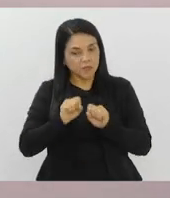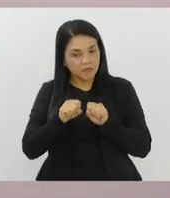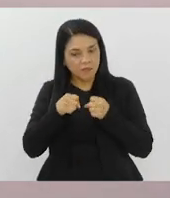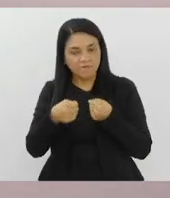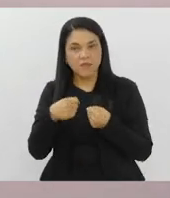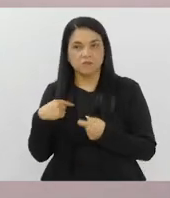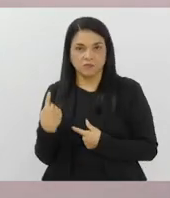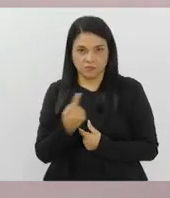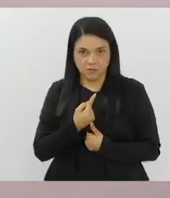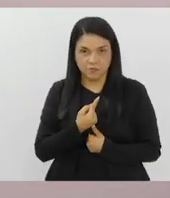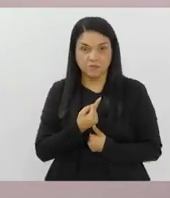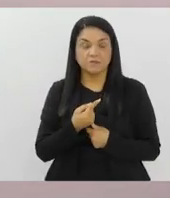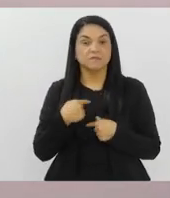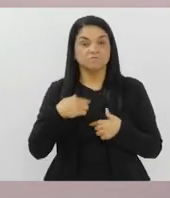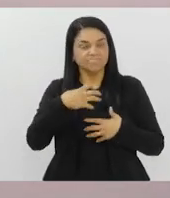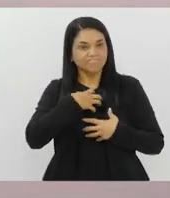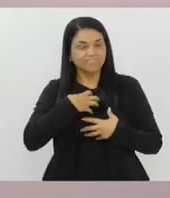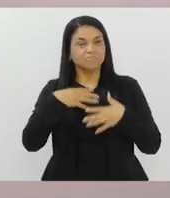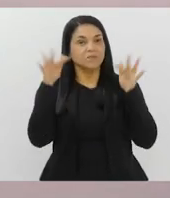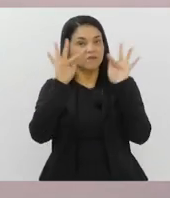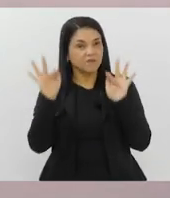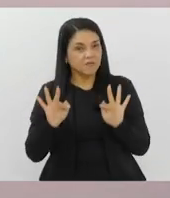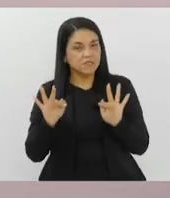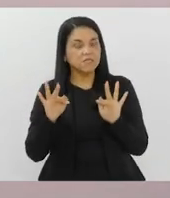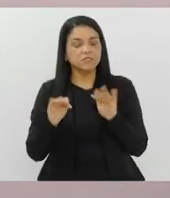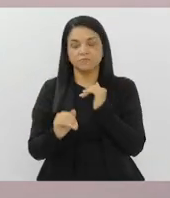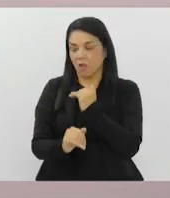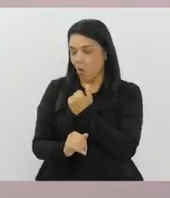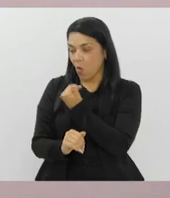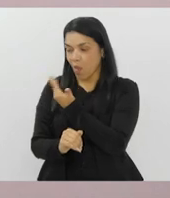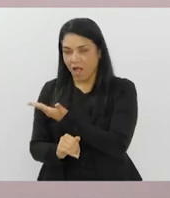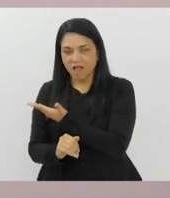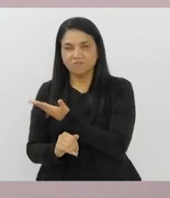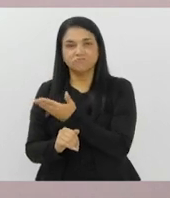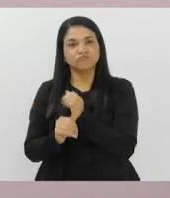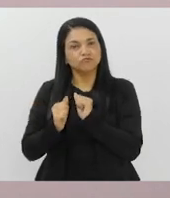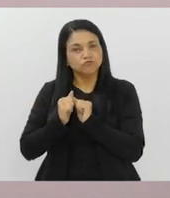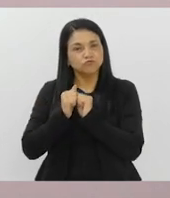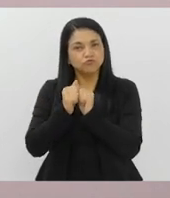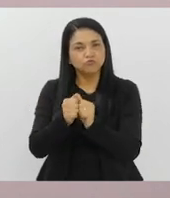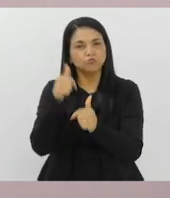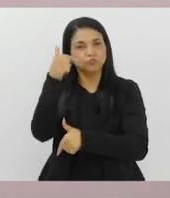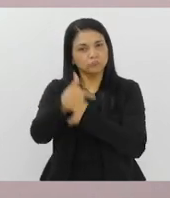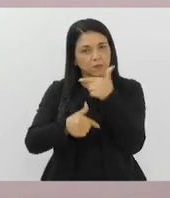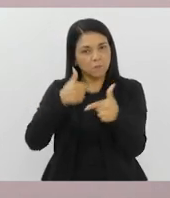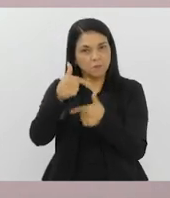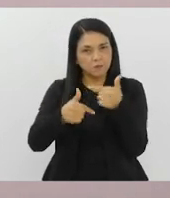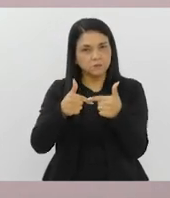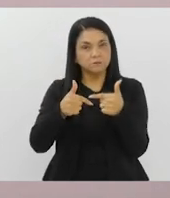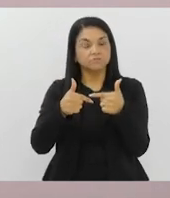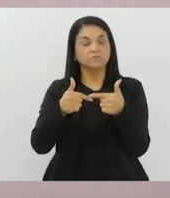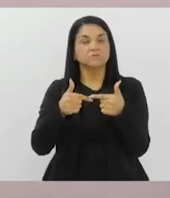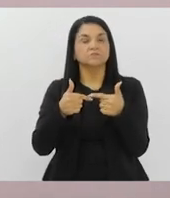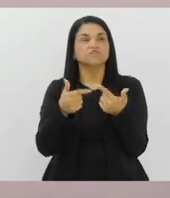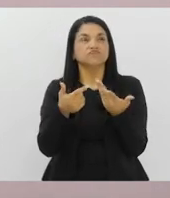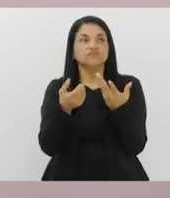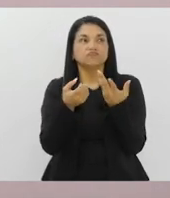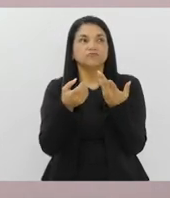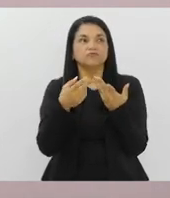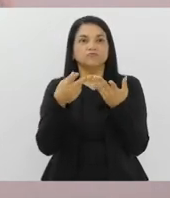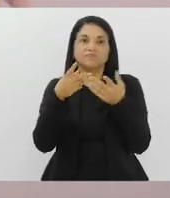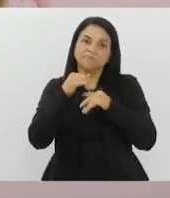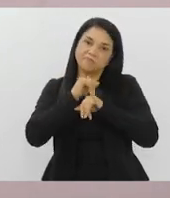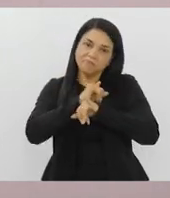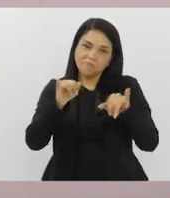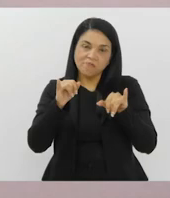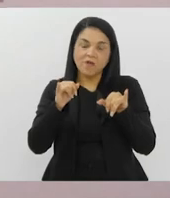e eu fico muito feliz de tê-la ao meu lado, construindo, porque a gente sabe, né? A gente fala da política nacional, mas